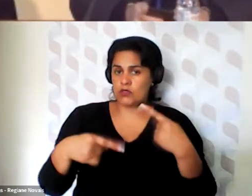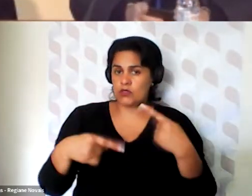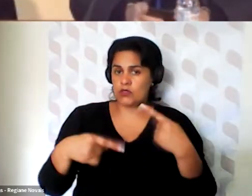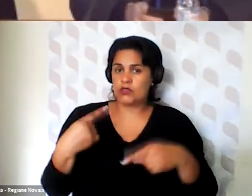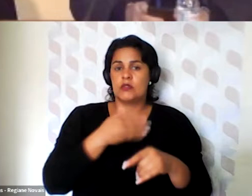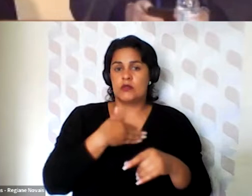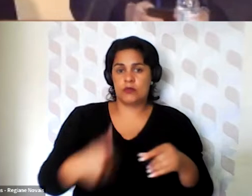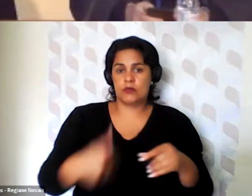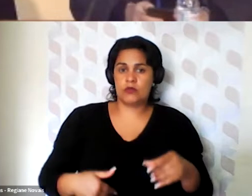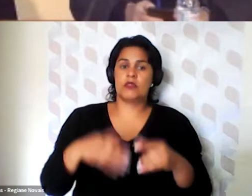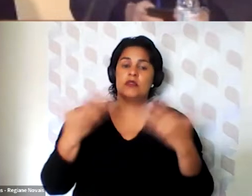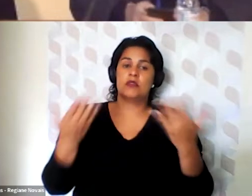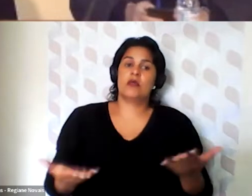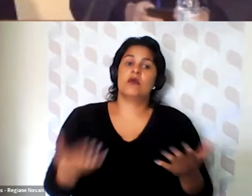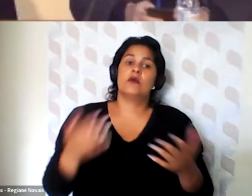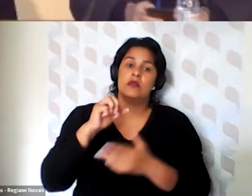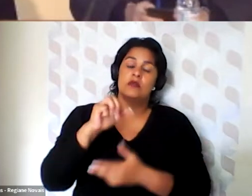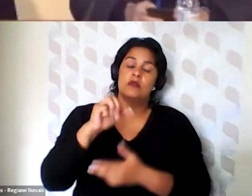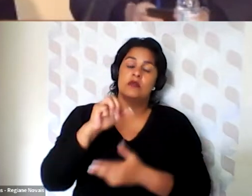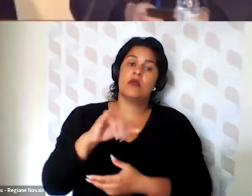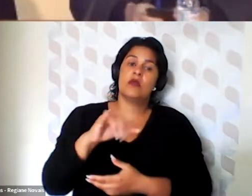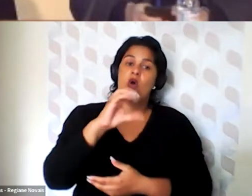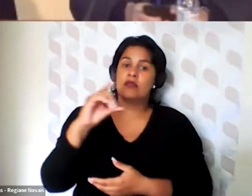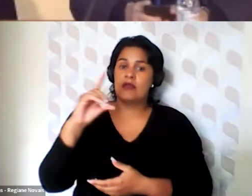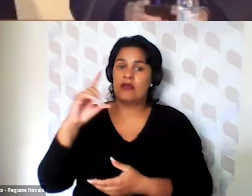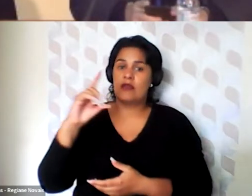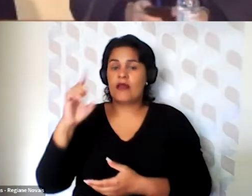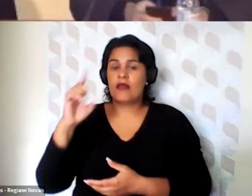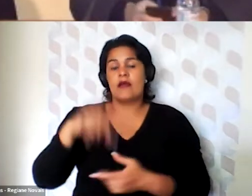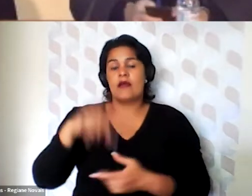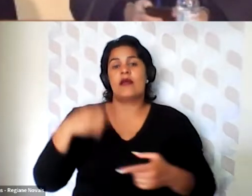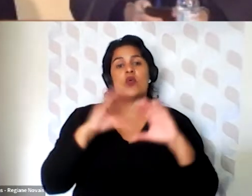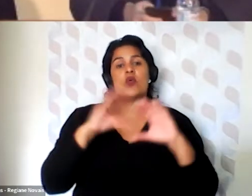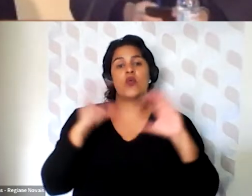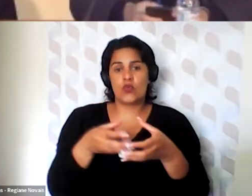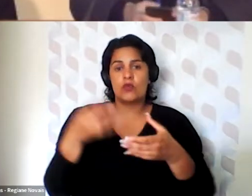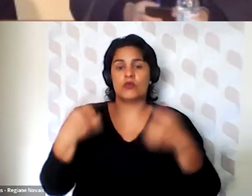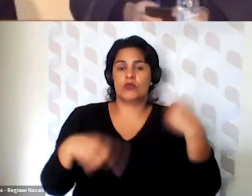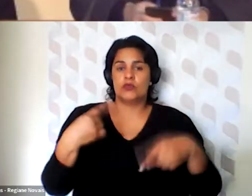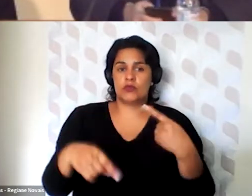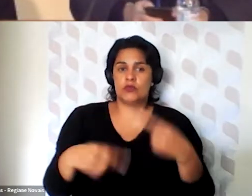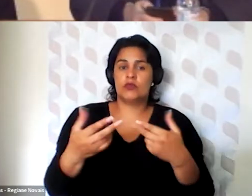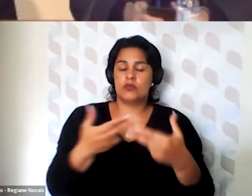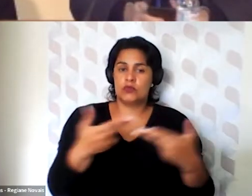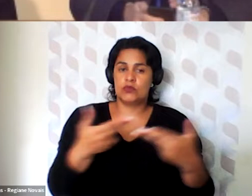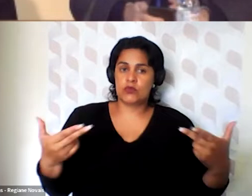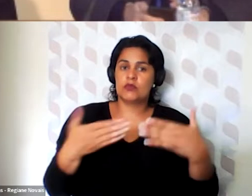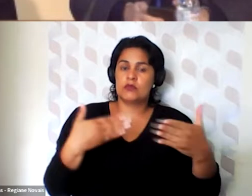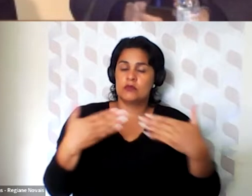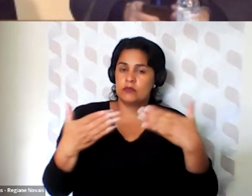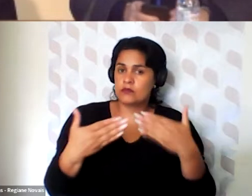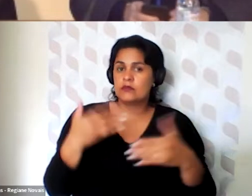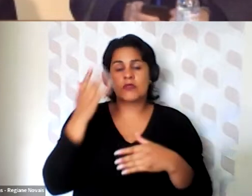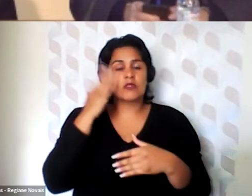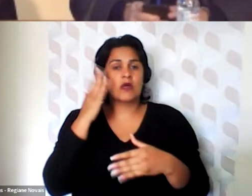tem 252, hoje, tem 252 recomendações e decisões, né? São instrumentos jurídicos nas